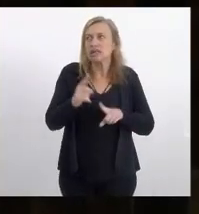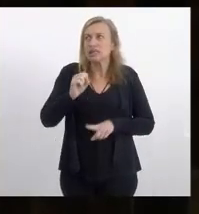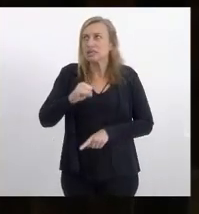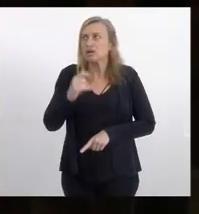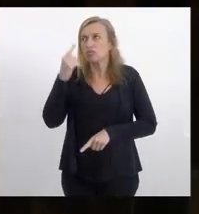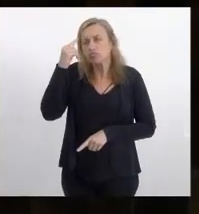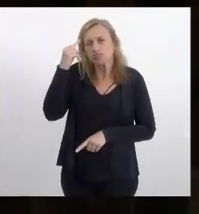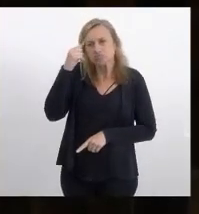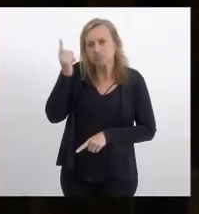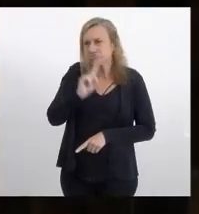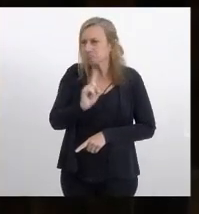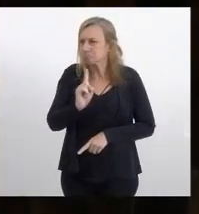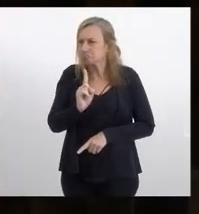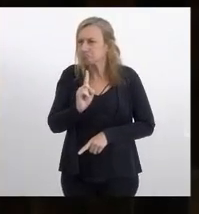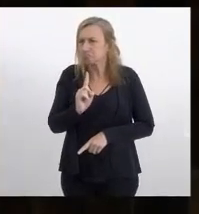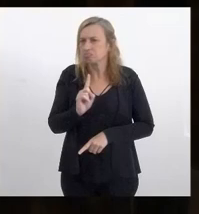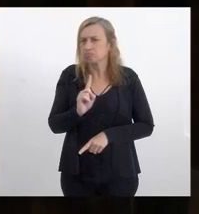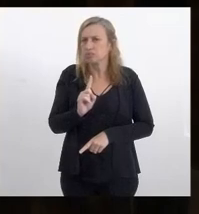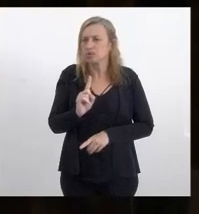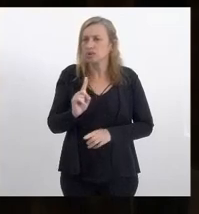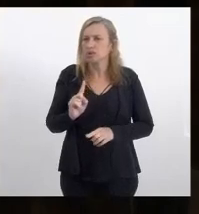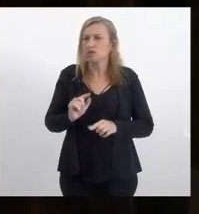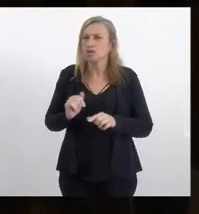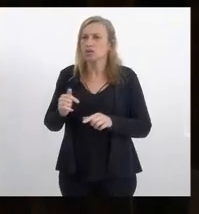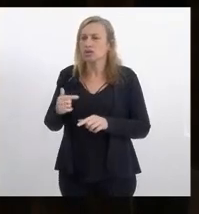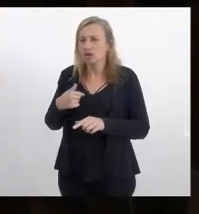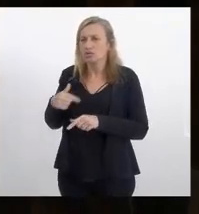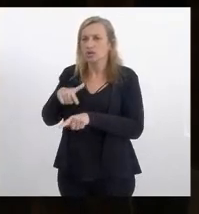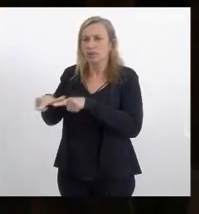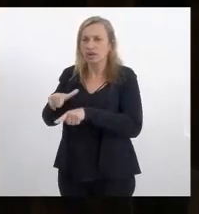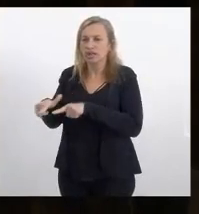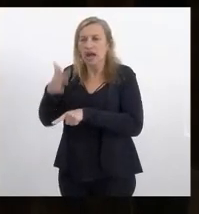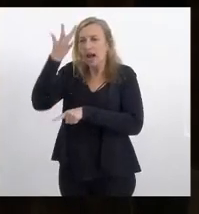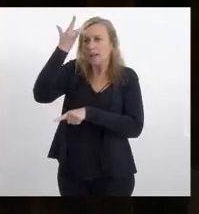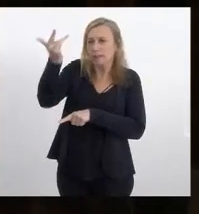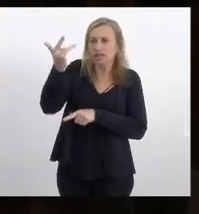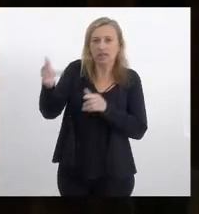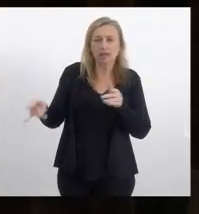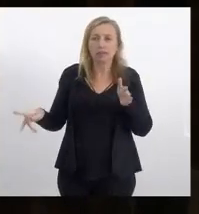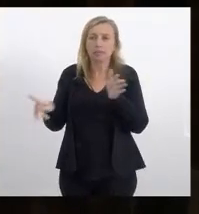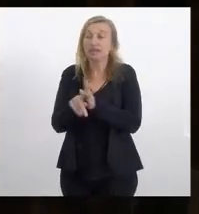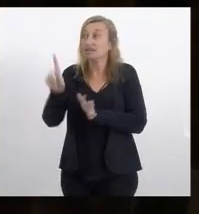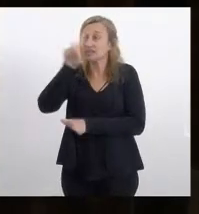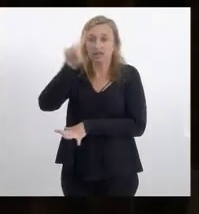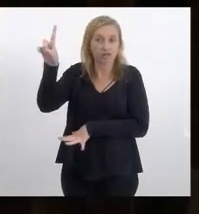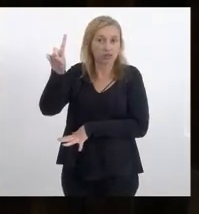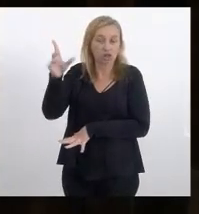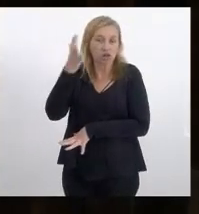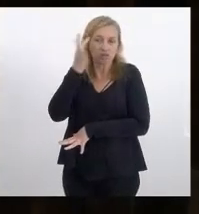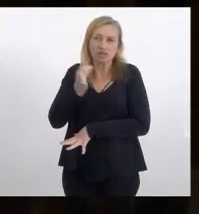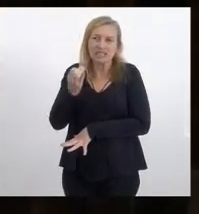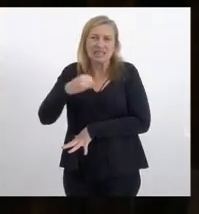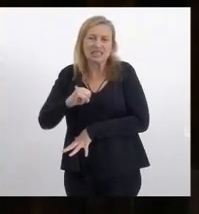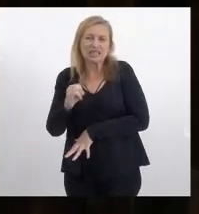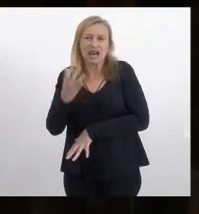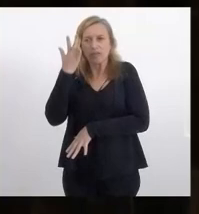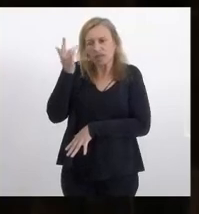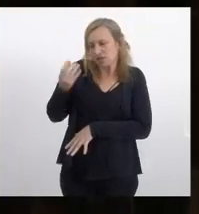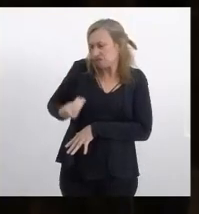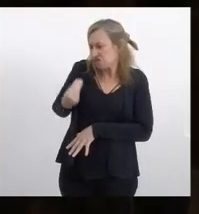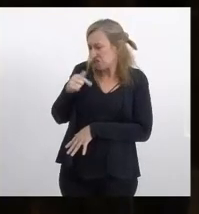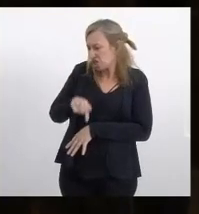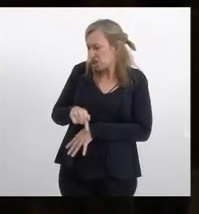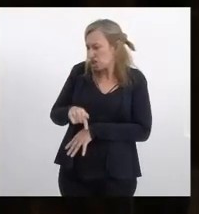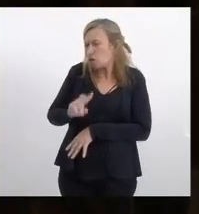penso hoje sendo ativo no amanhã que amanhã Deus pertence eu não sei se amanhã eu estarei aqui